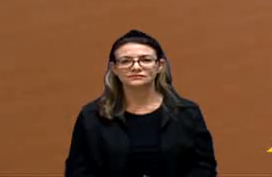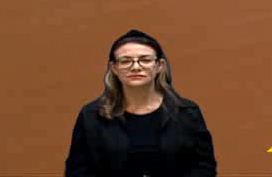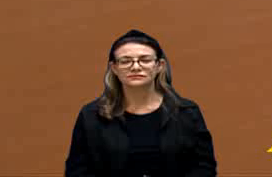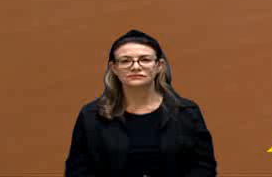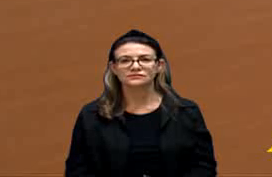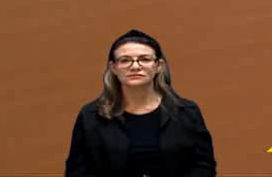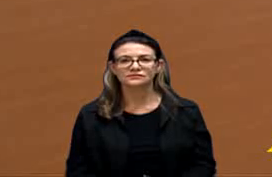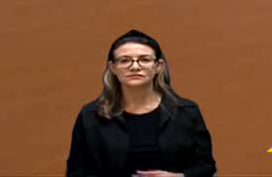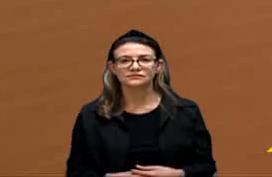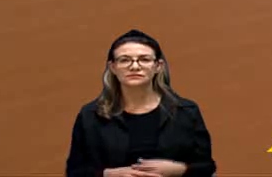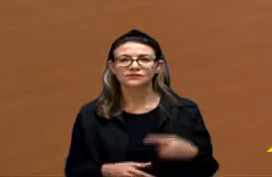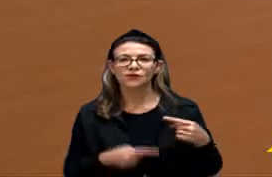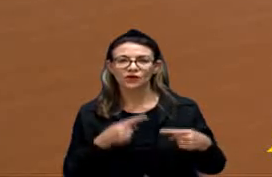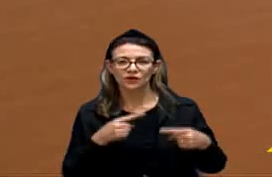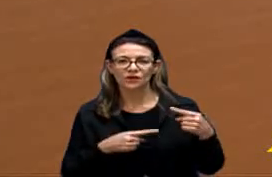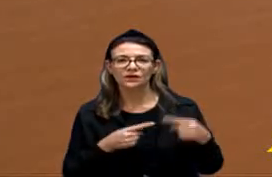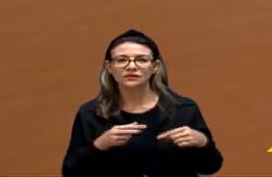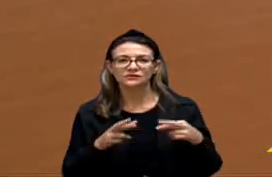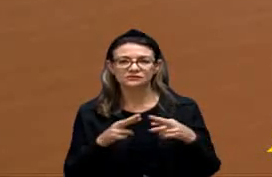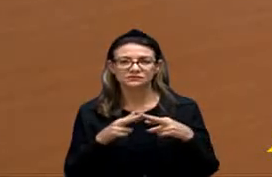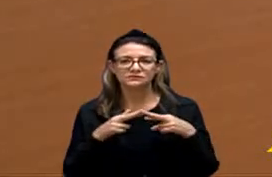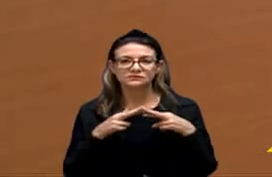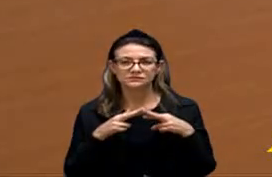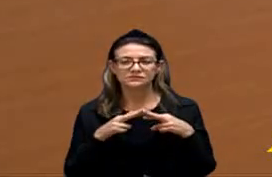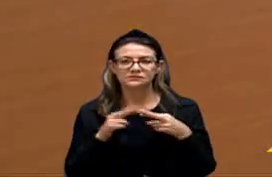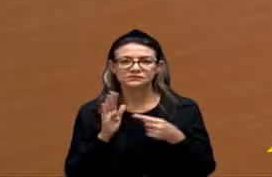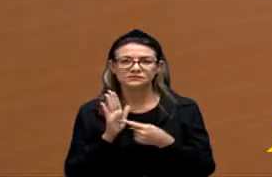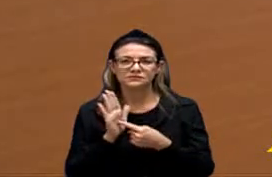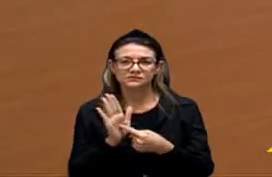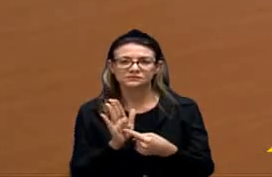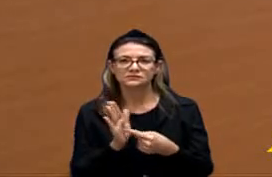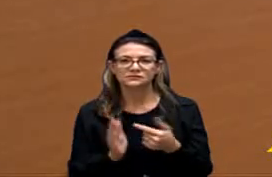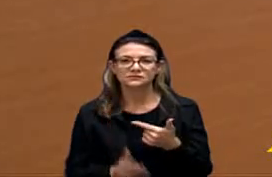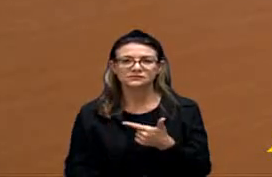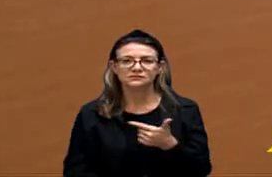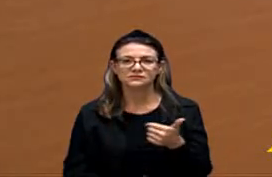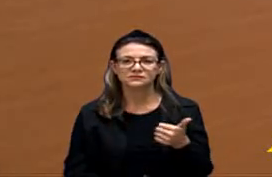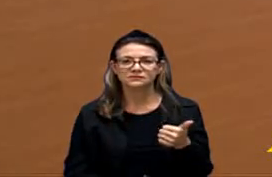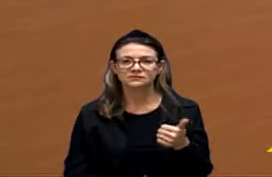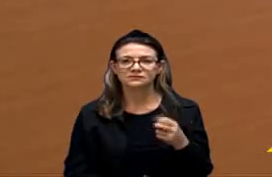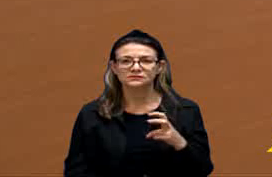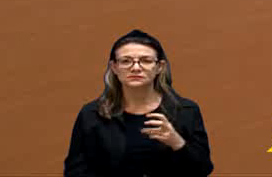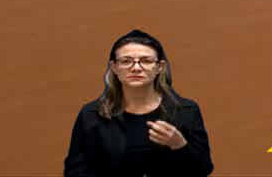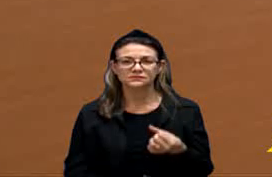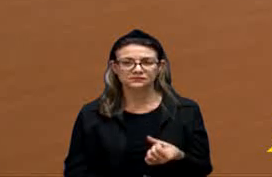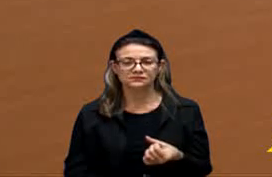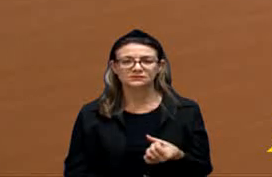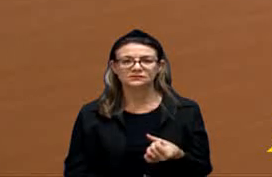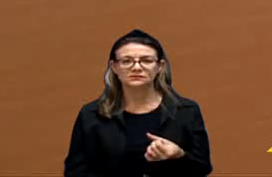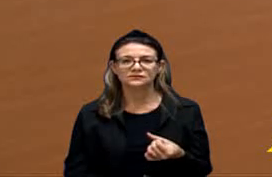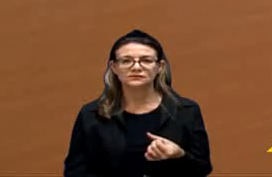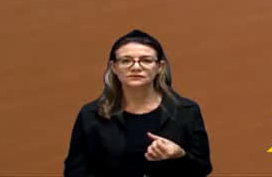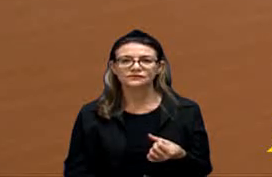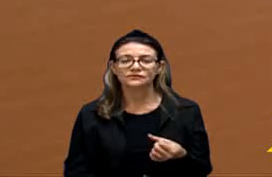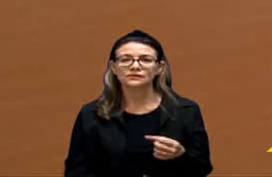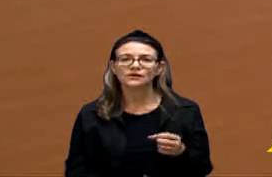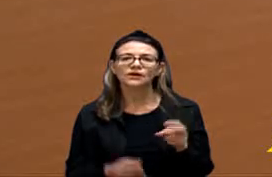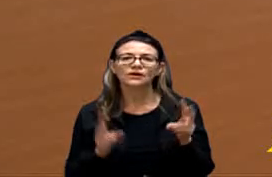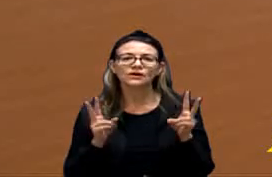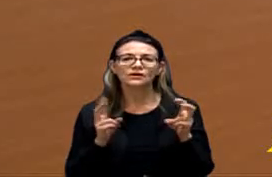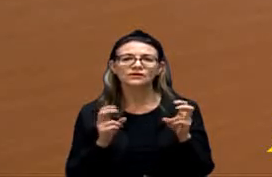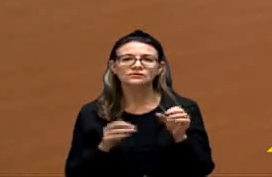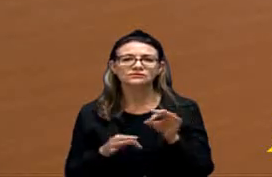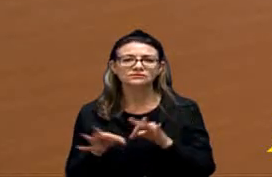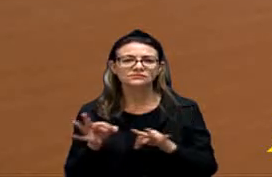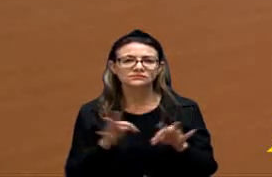eu coloco em discussão o requerimento destacado que é o 2156 2024 Vereador PED que requer informar eh sobre planejamento de